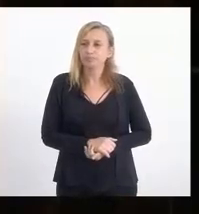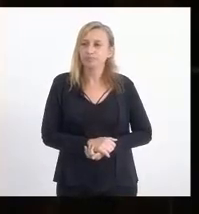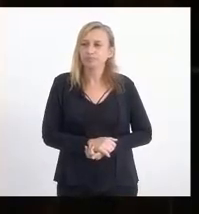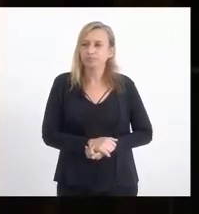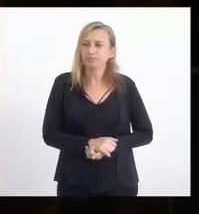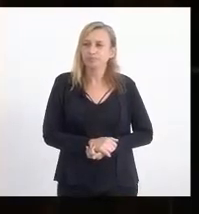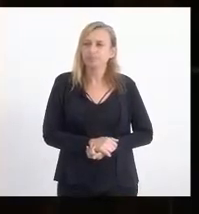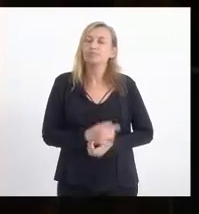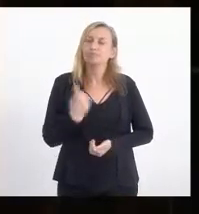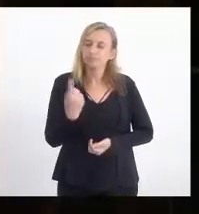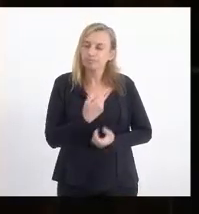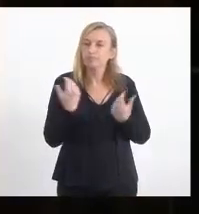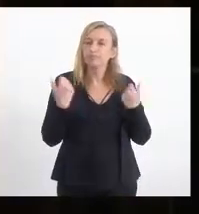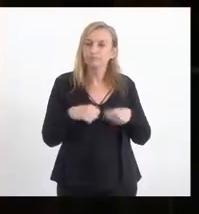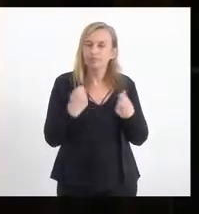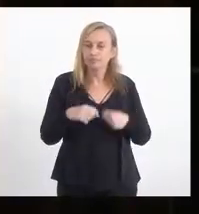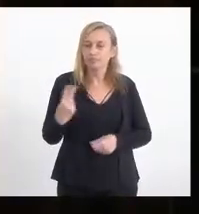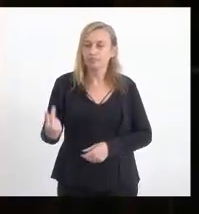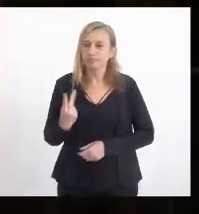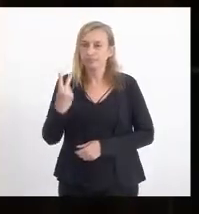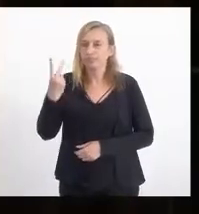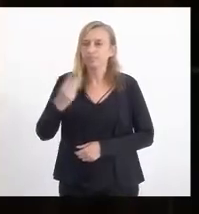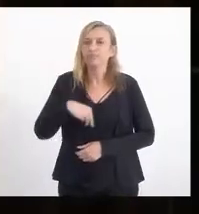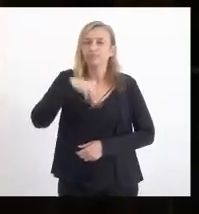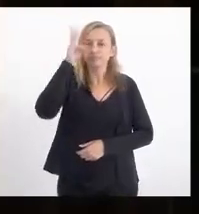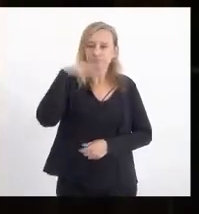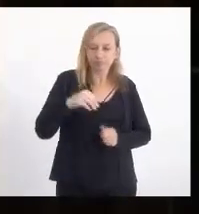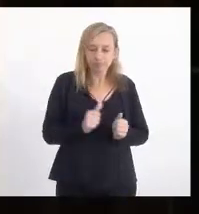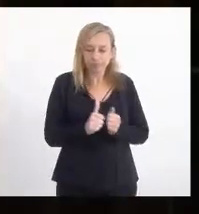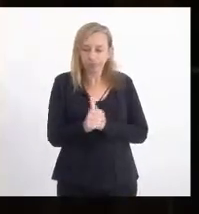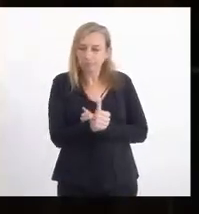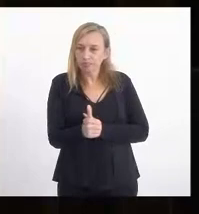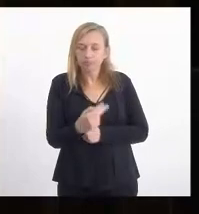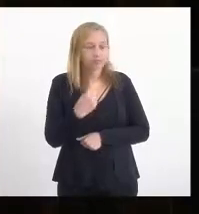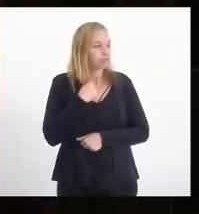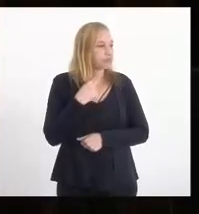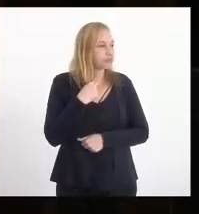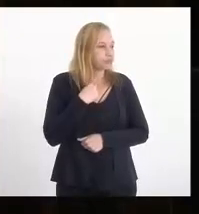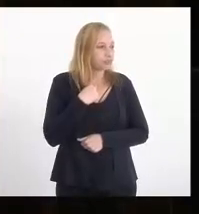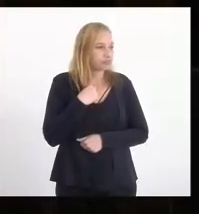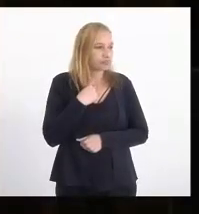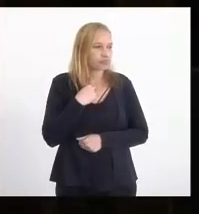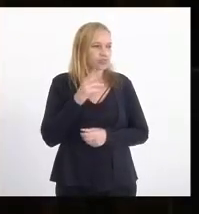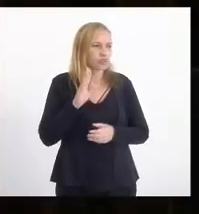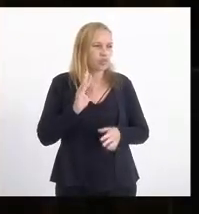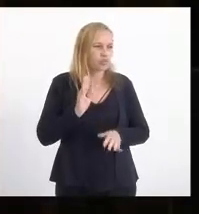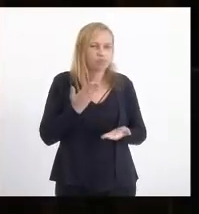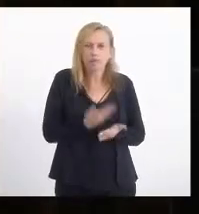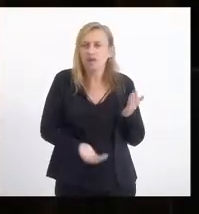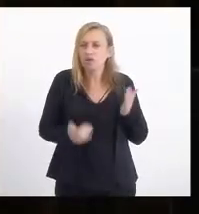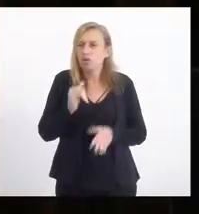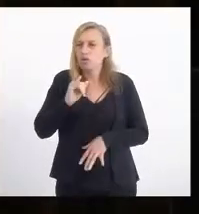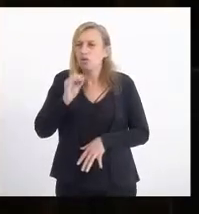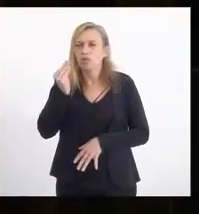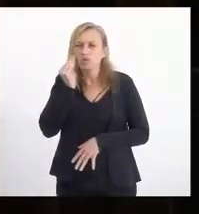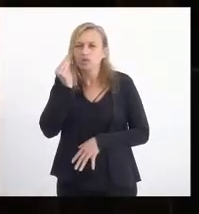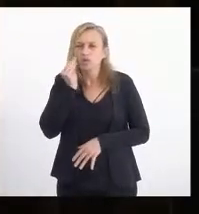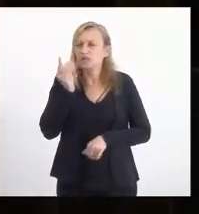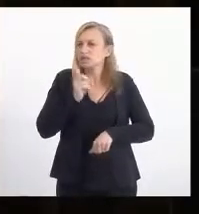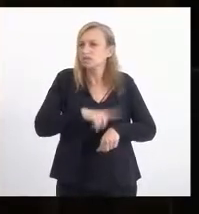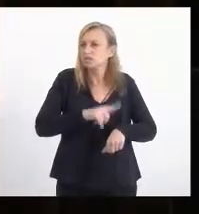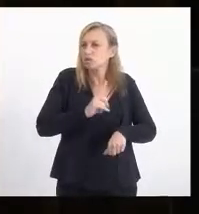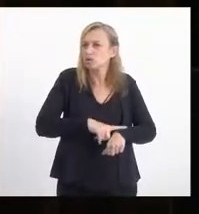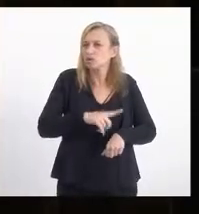e nós precisamos valorizar quem está na ponta e não podemos perder a oportunidade neste momento